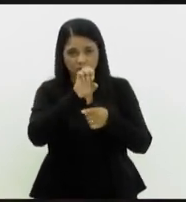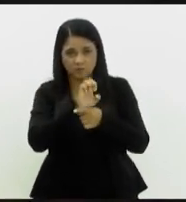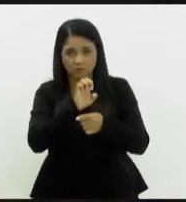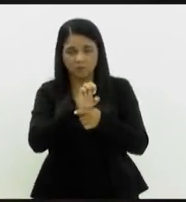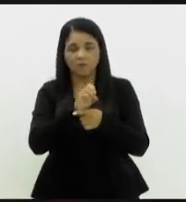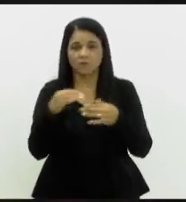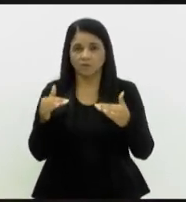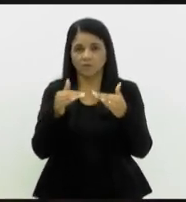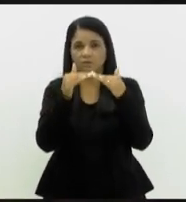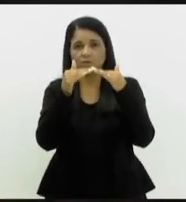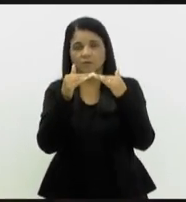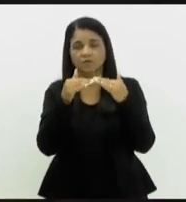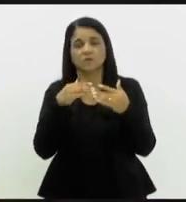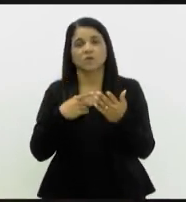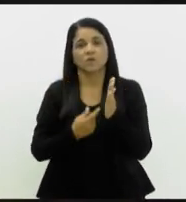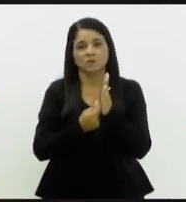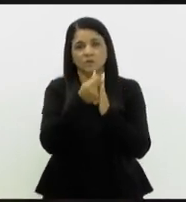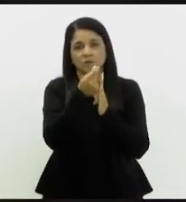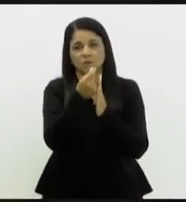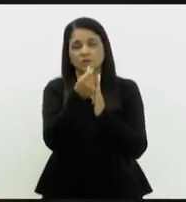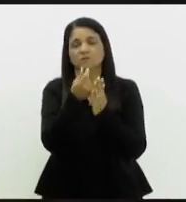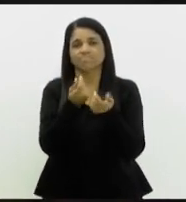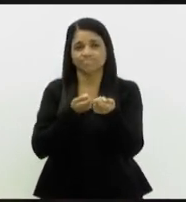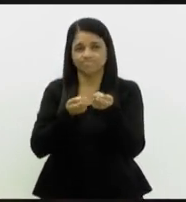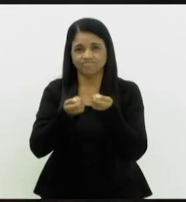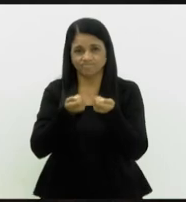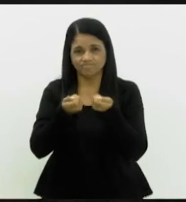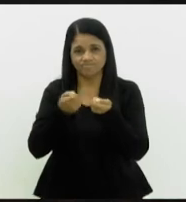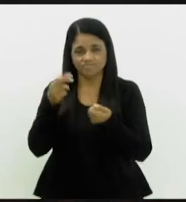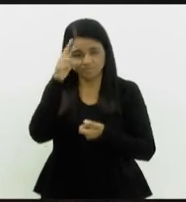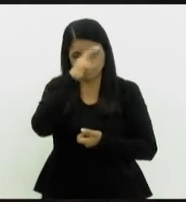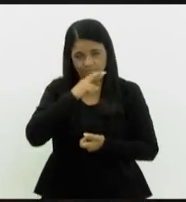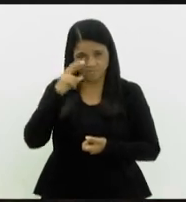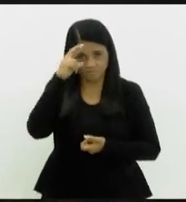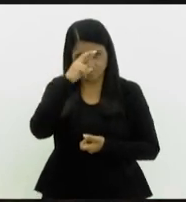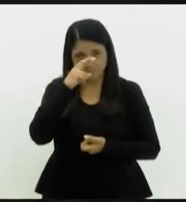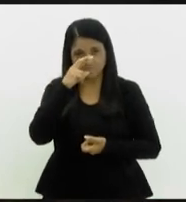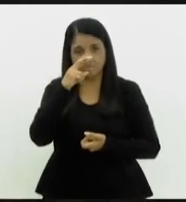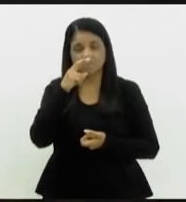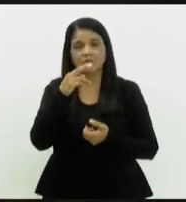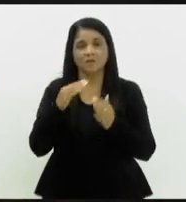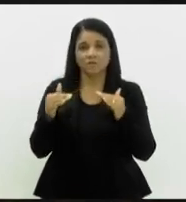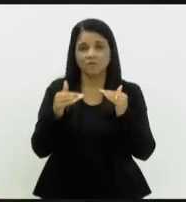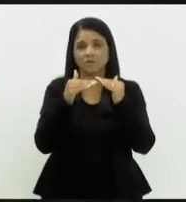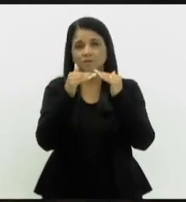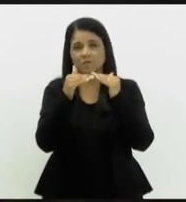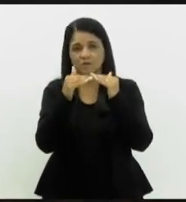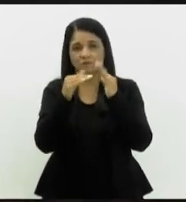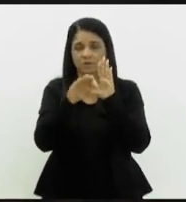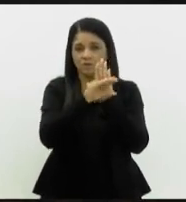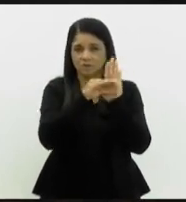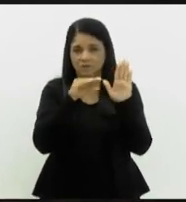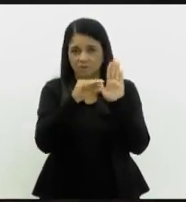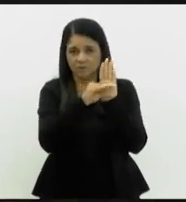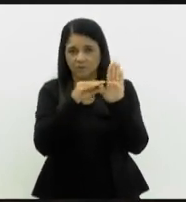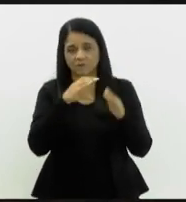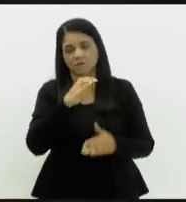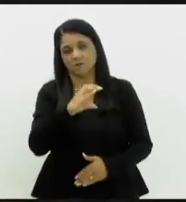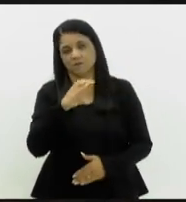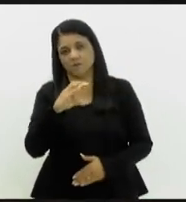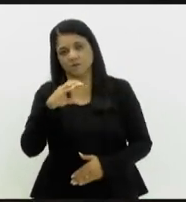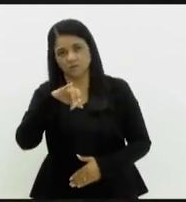favorável. De Orçamento, Finanças, Fiscalização Financeira e Controle, favorável com as emendas da CCJ.